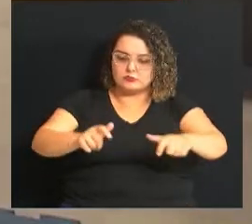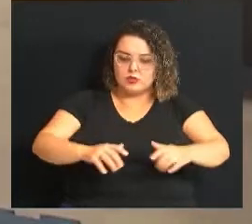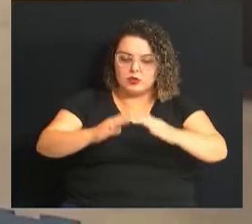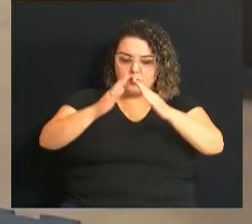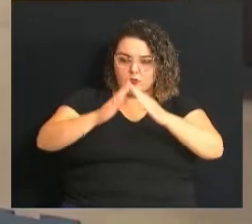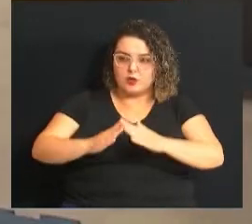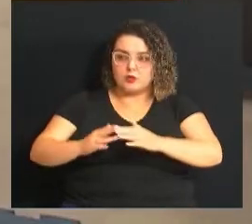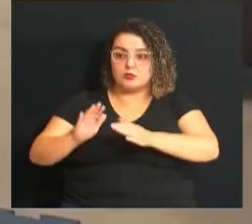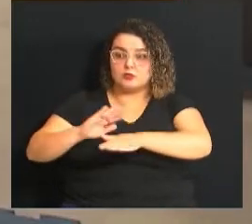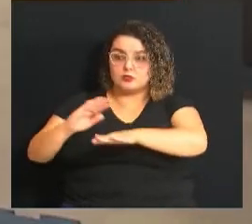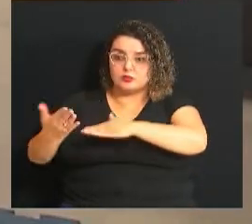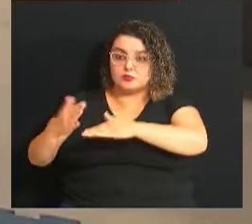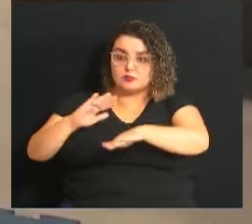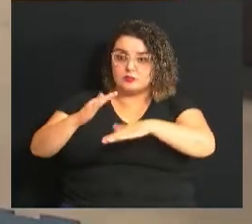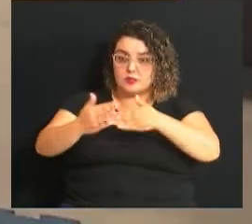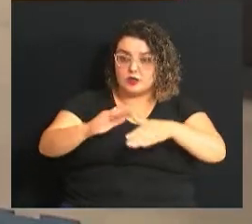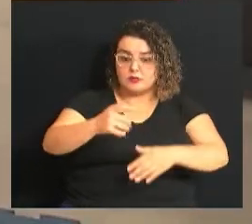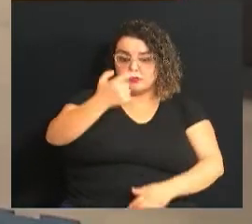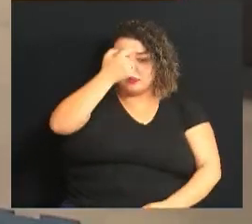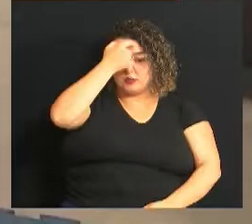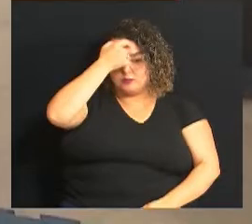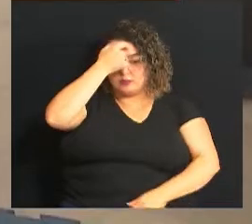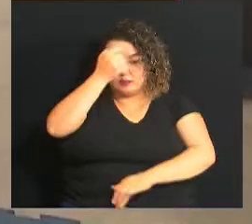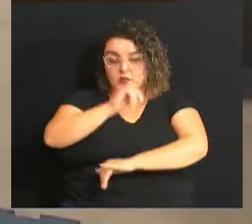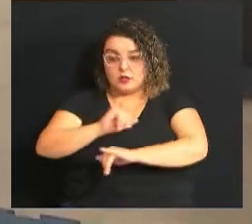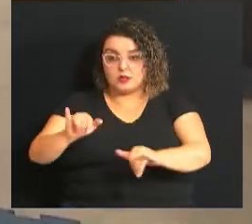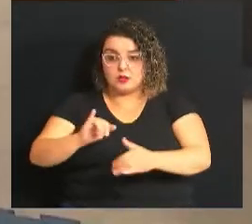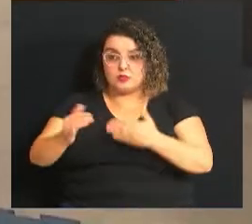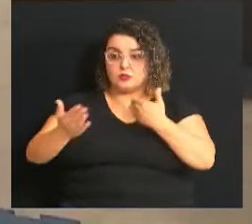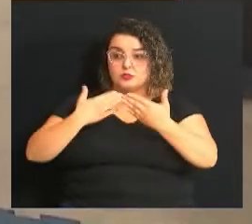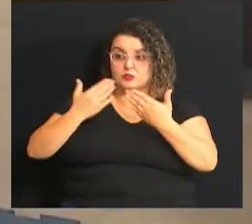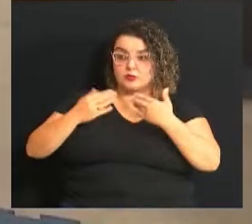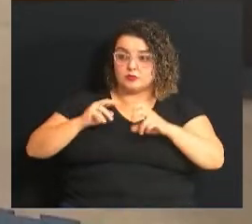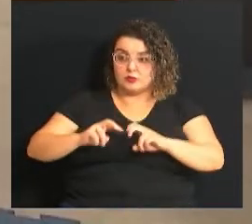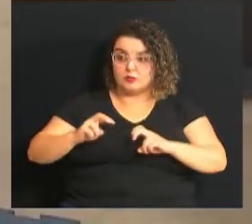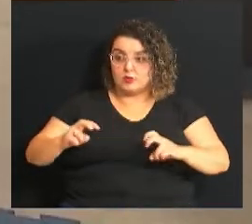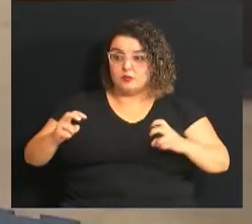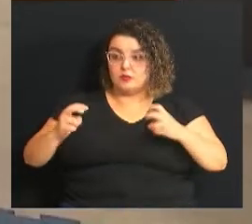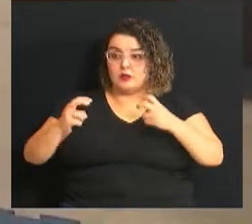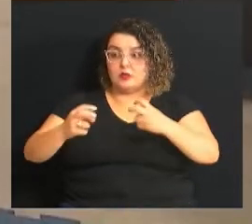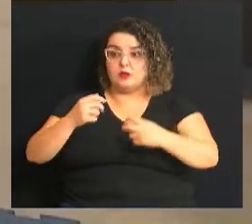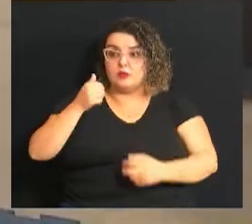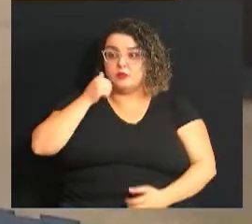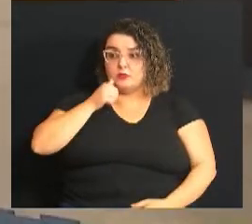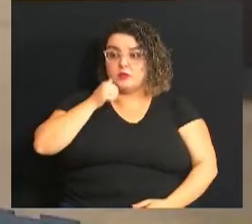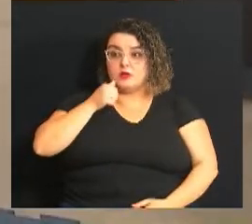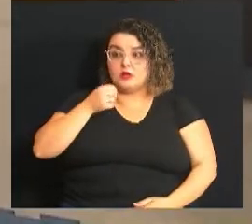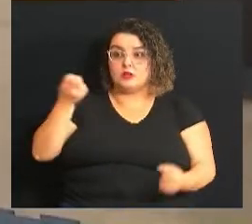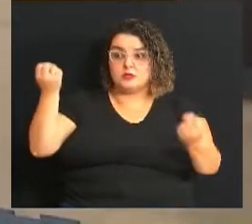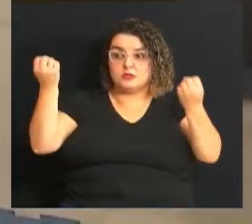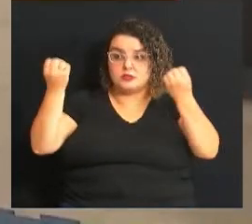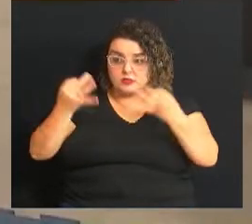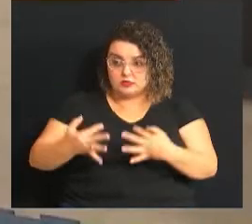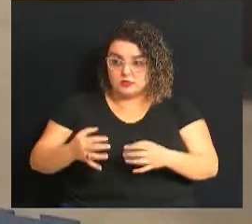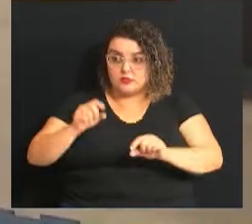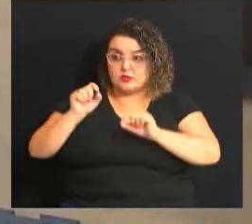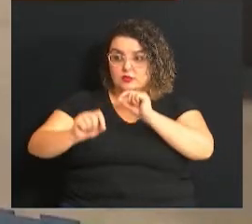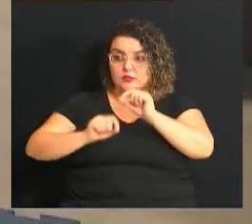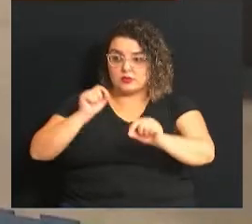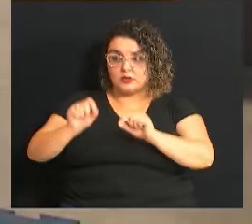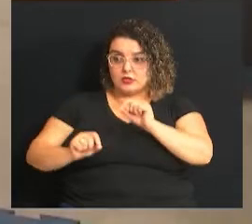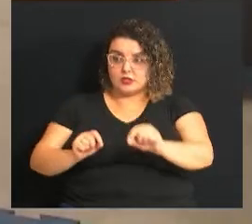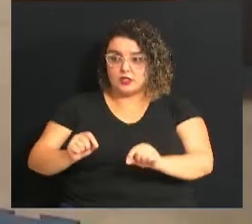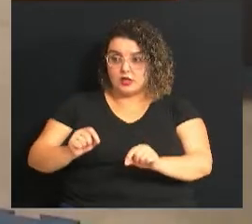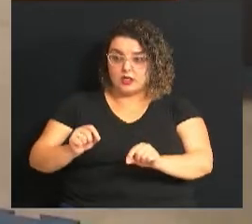terá ações de conscientização e de conversas, rodas de conversa com essa mulher, explicando o que é violência doméstica e quais são